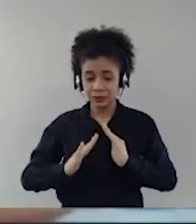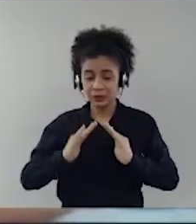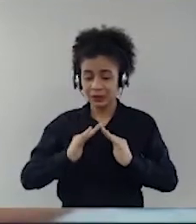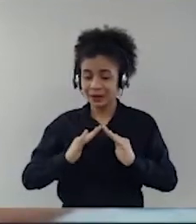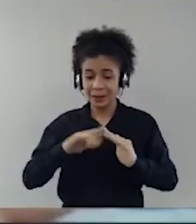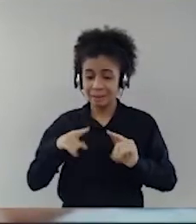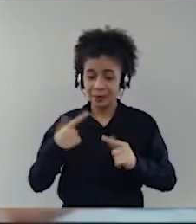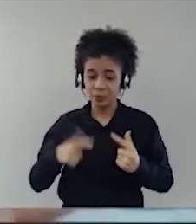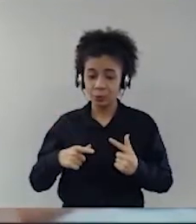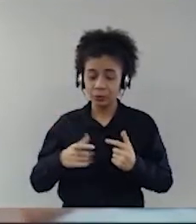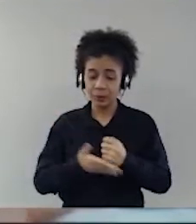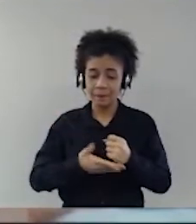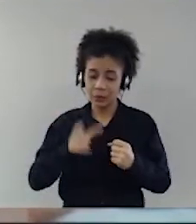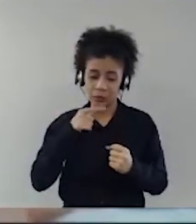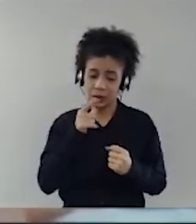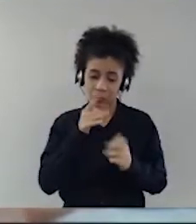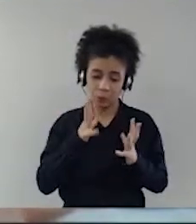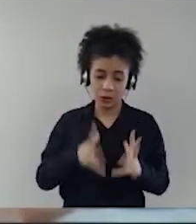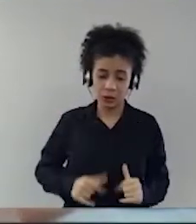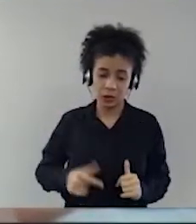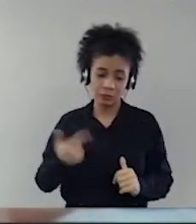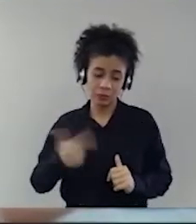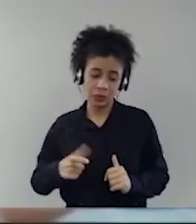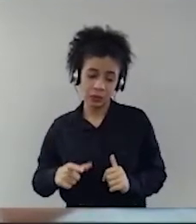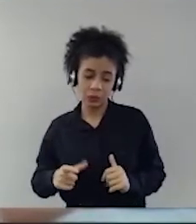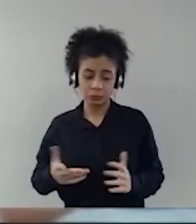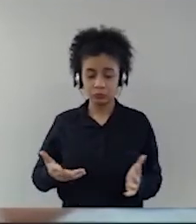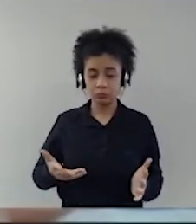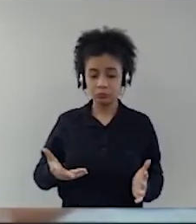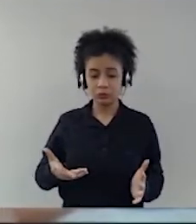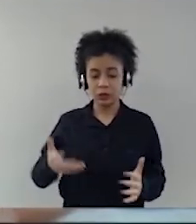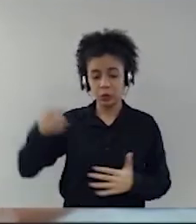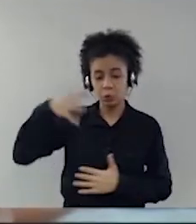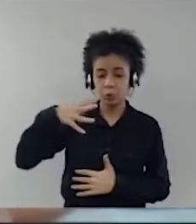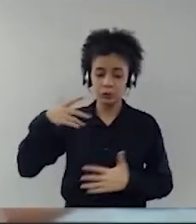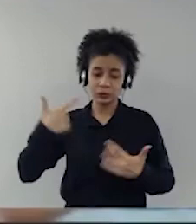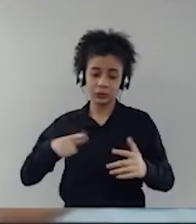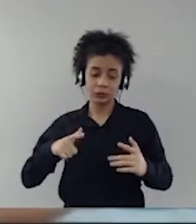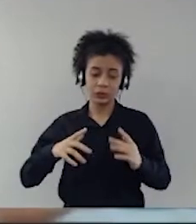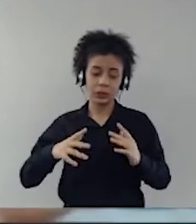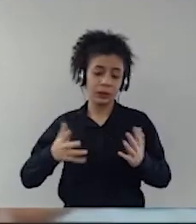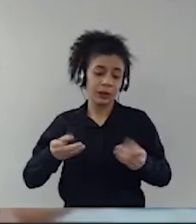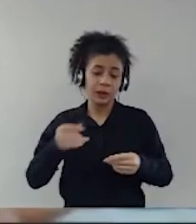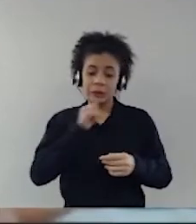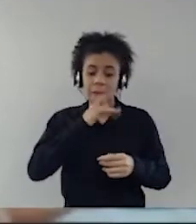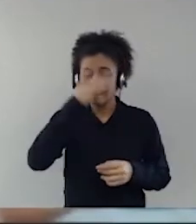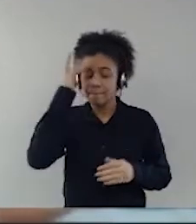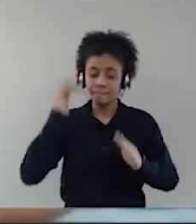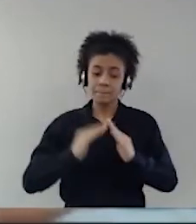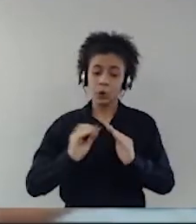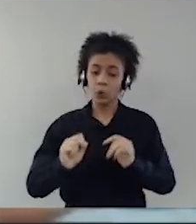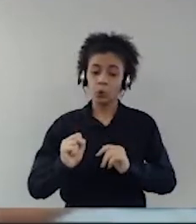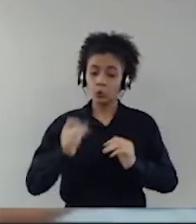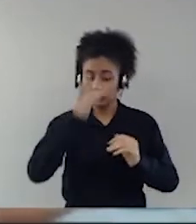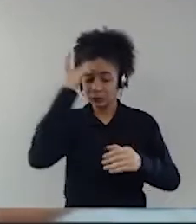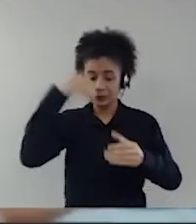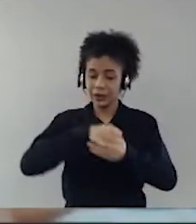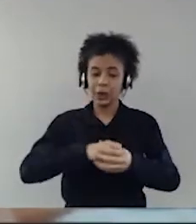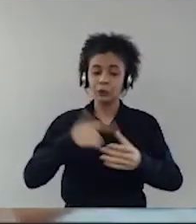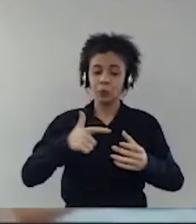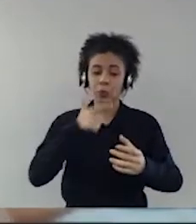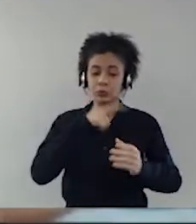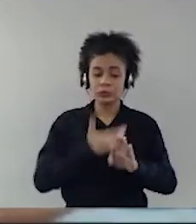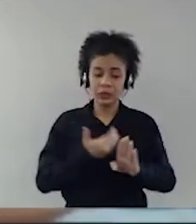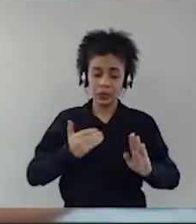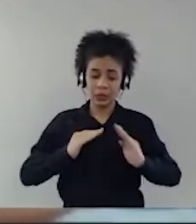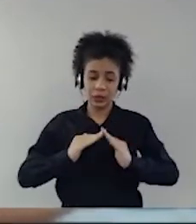casas não têm saneamento básico, elas moram 8 pessoas numa casa, não tem a mínima condição de se fazer isolamento, as pessoas